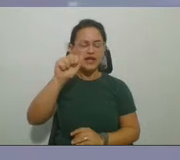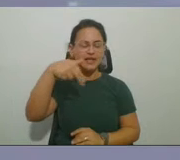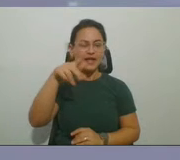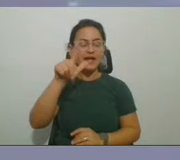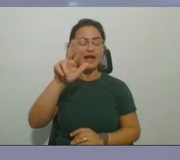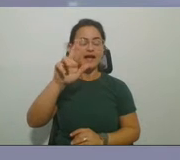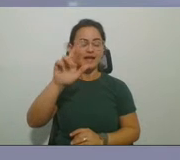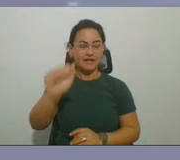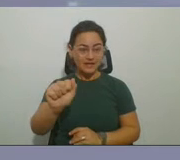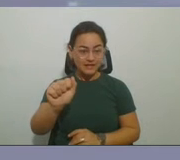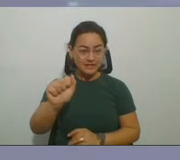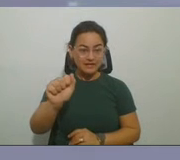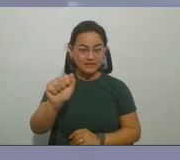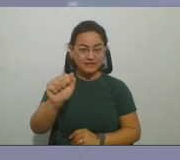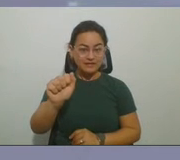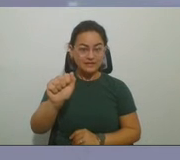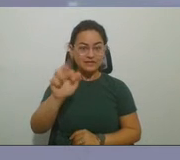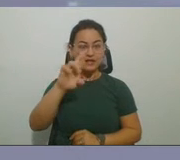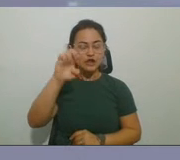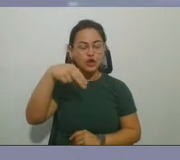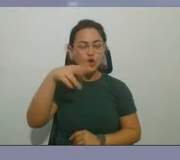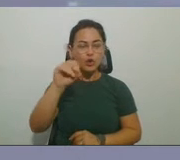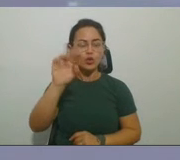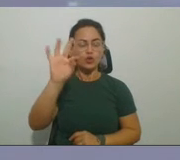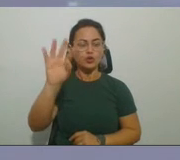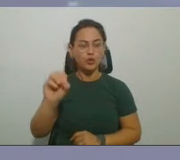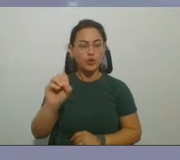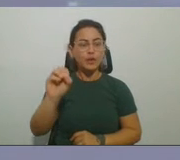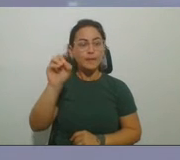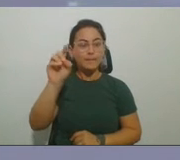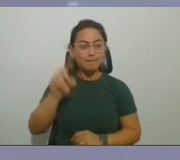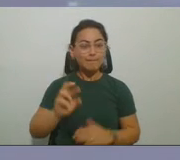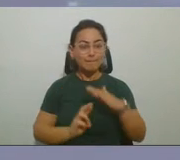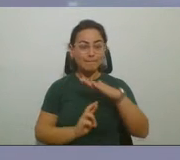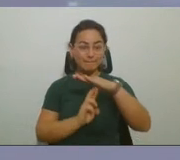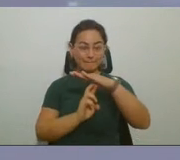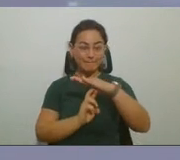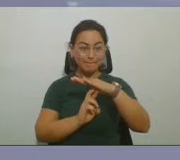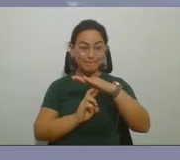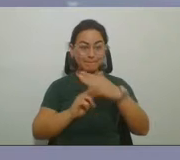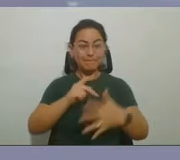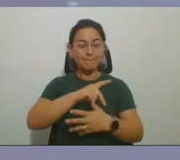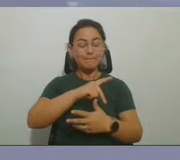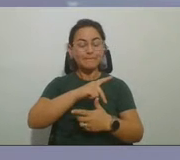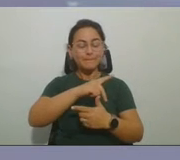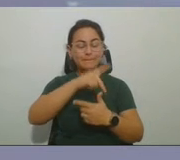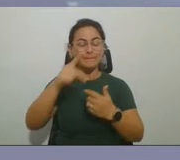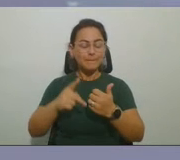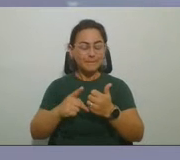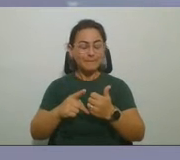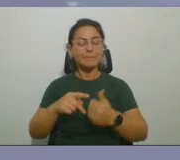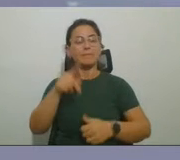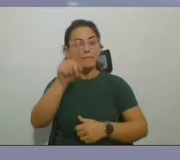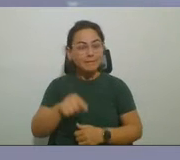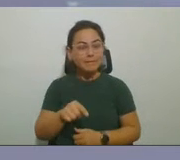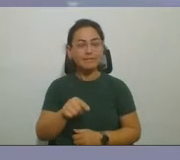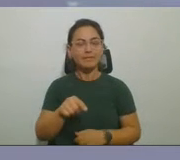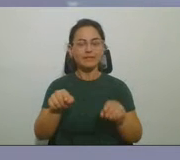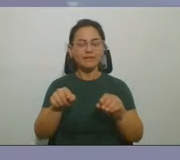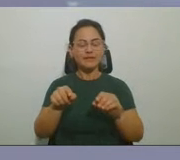Toretti, que é nossa pró-reitora de ensino, pesquisa e extensão e que aqui